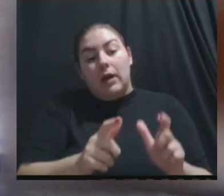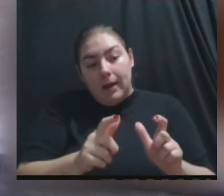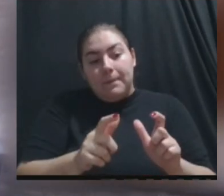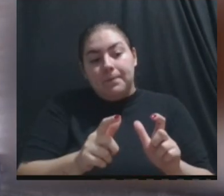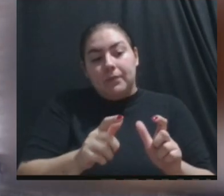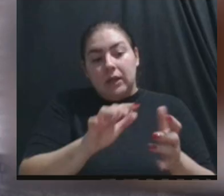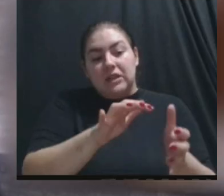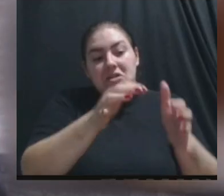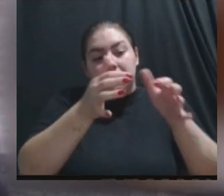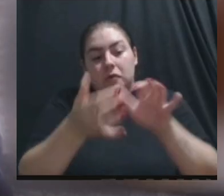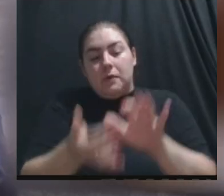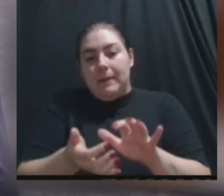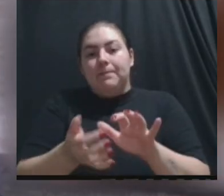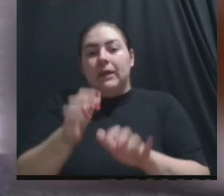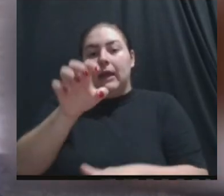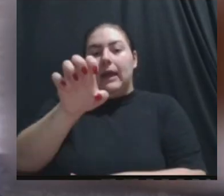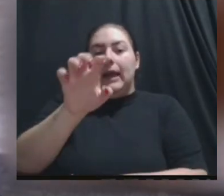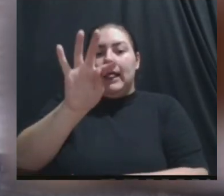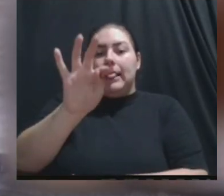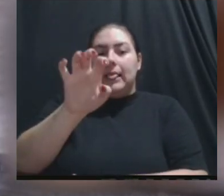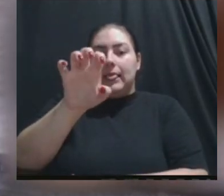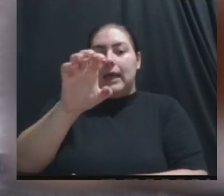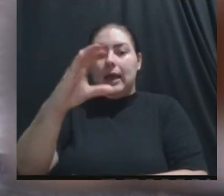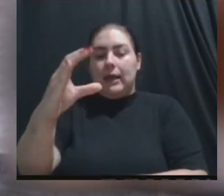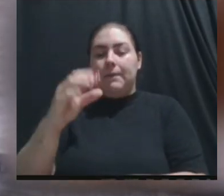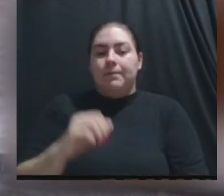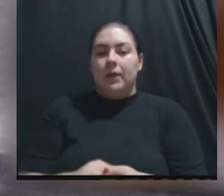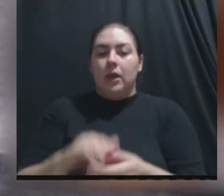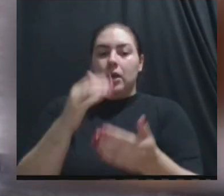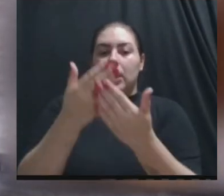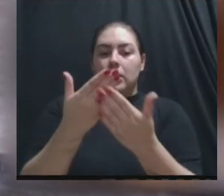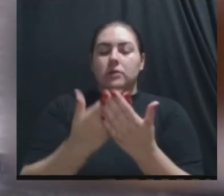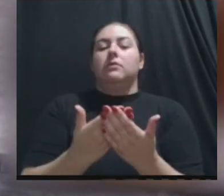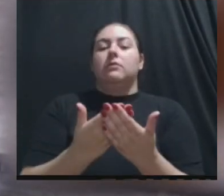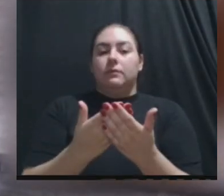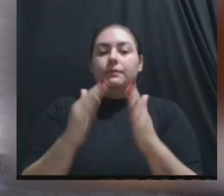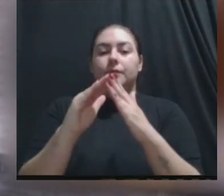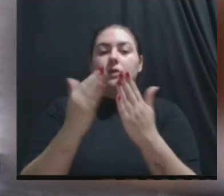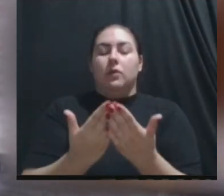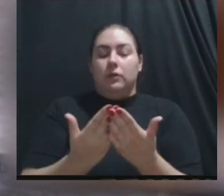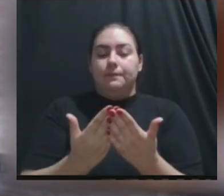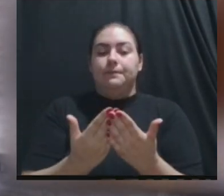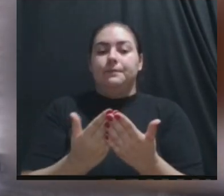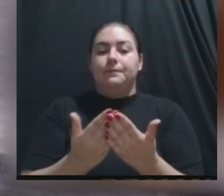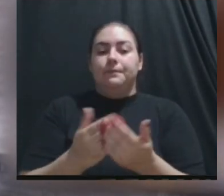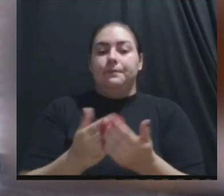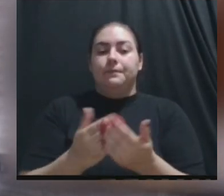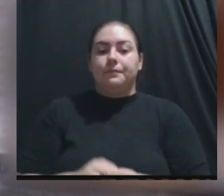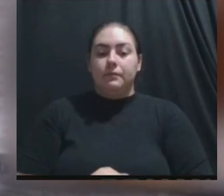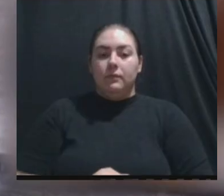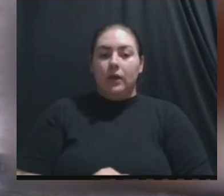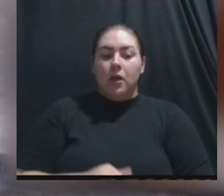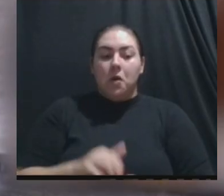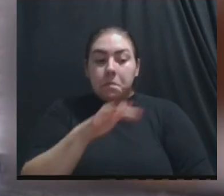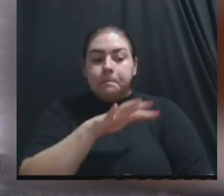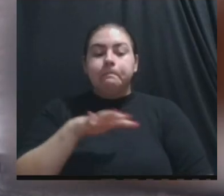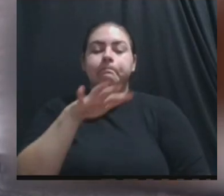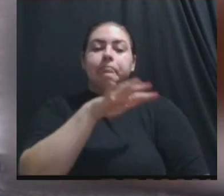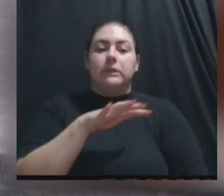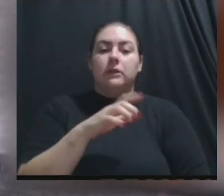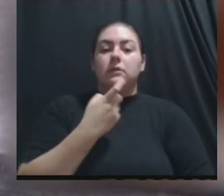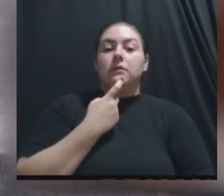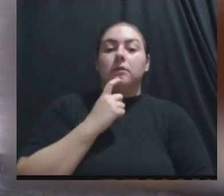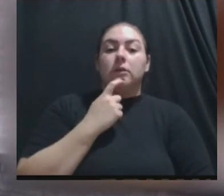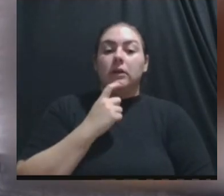essencial para o desenvolvimento das pessoas. Para uma região como Campinas, né, que tem pouca oferta de ensino